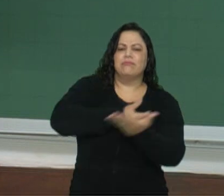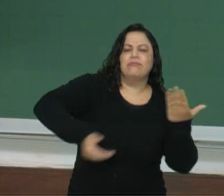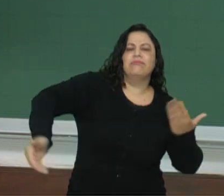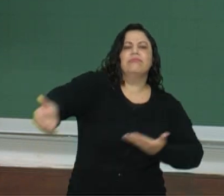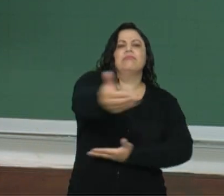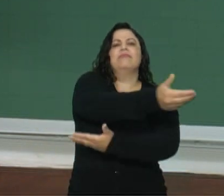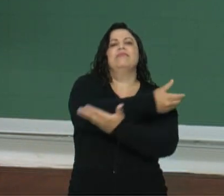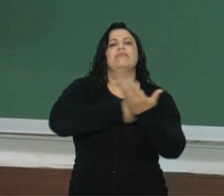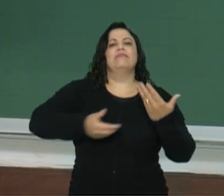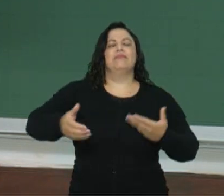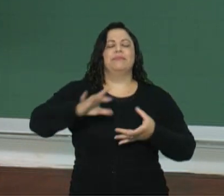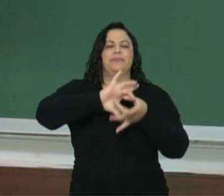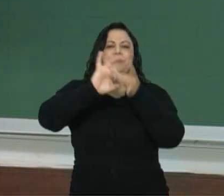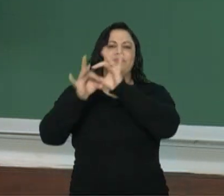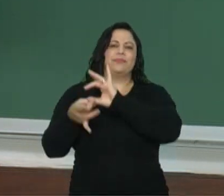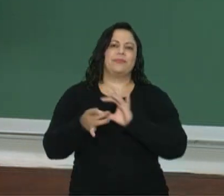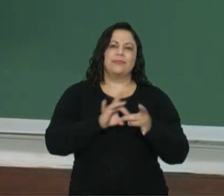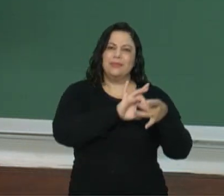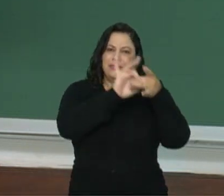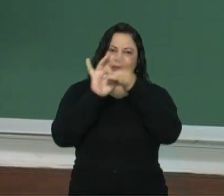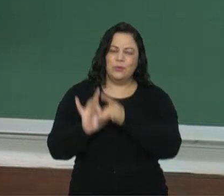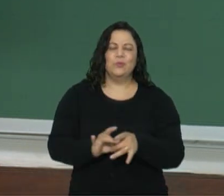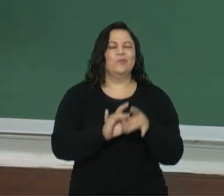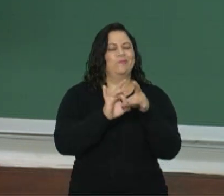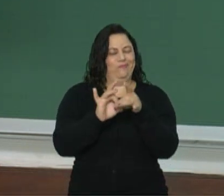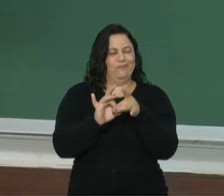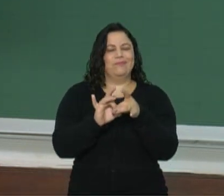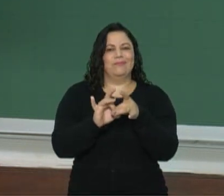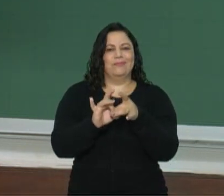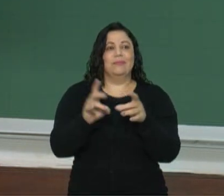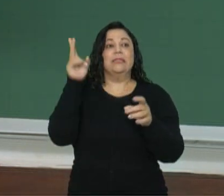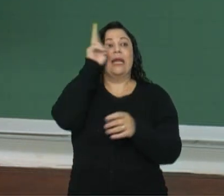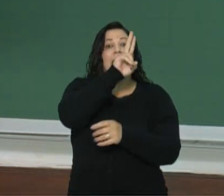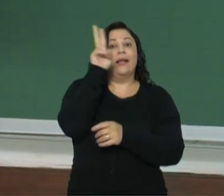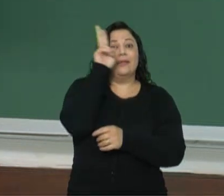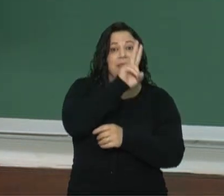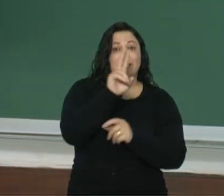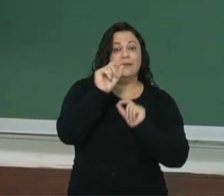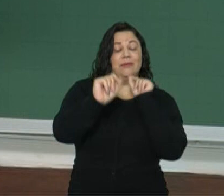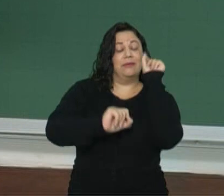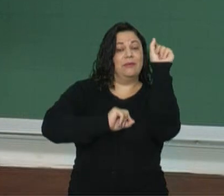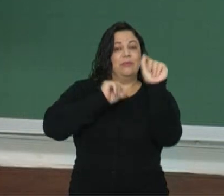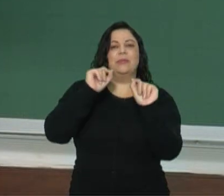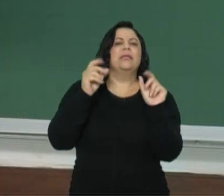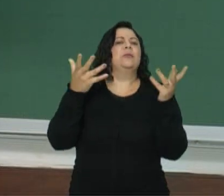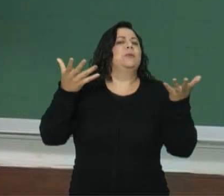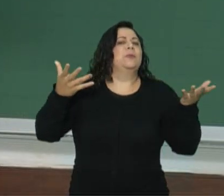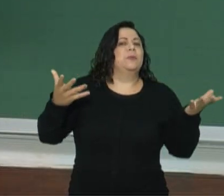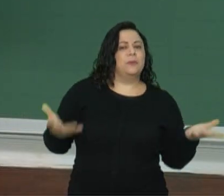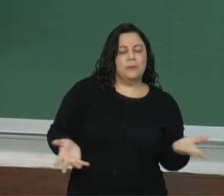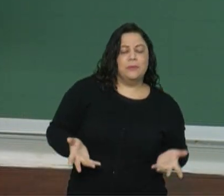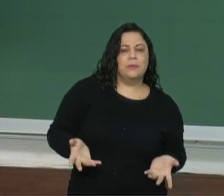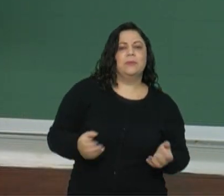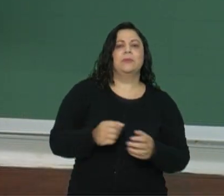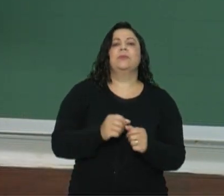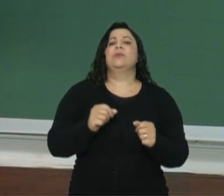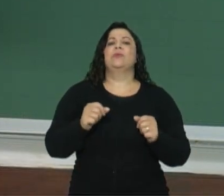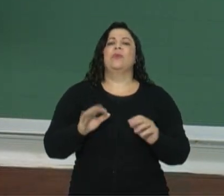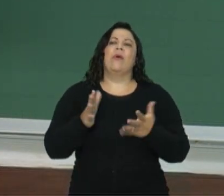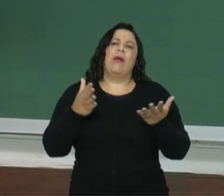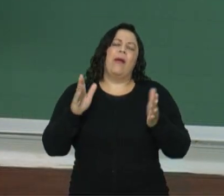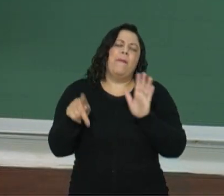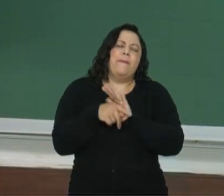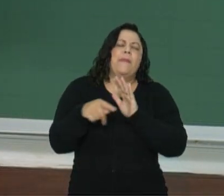se desenvolvendo entre doador e receptor. Lembrando, daquilo que faz com que a nossa energia vital